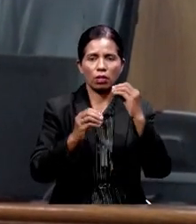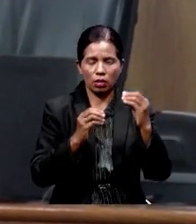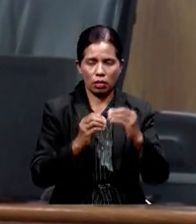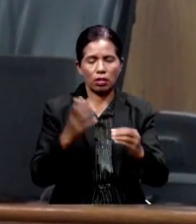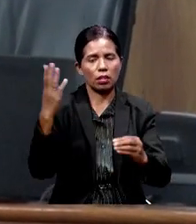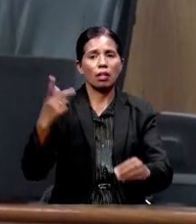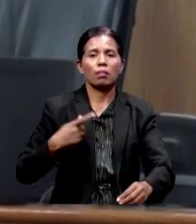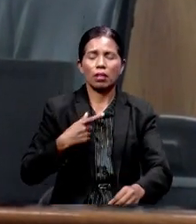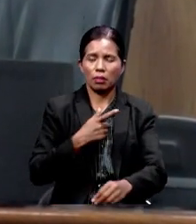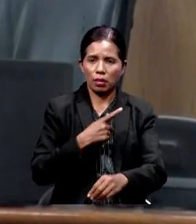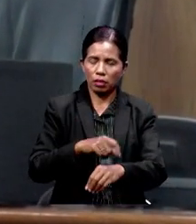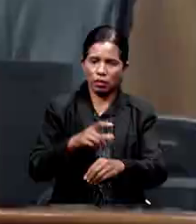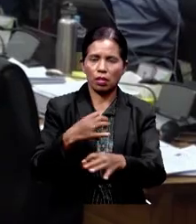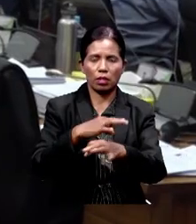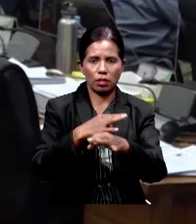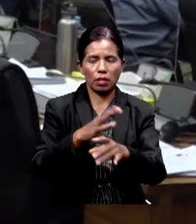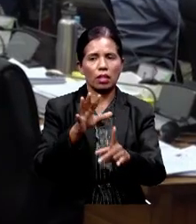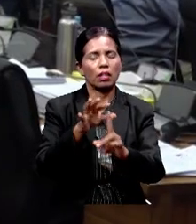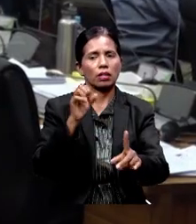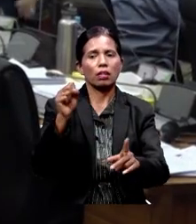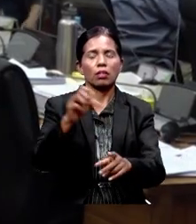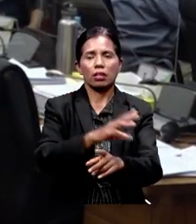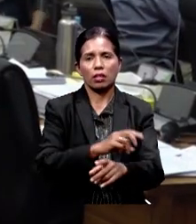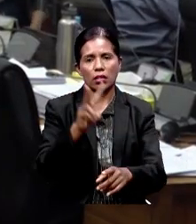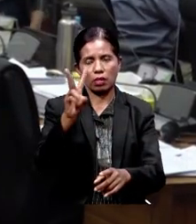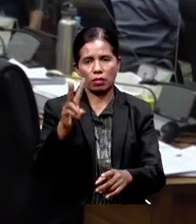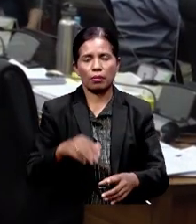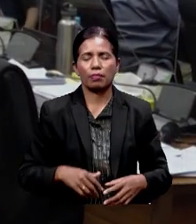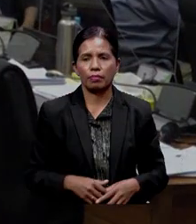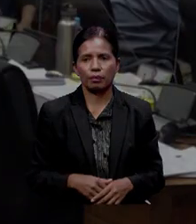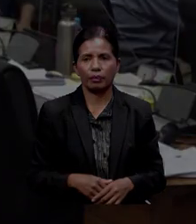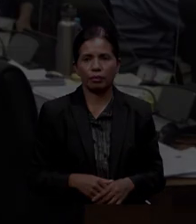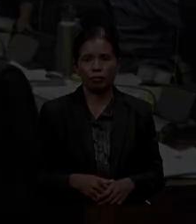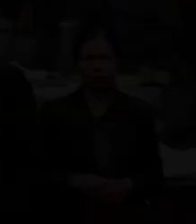iha Parlamento Nacional hodi hadia iha eleição segunda volta. Joanico Vicente, Jaime dos Santos, ZMN.